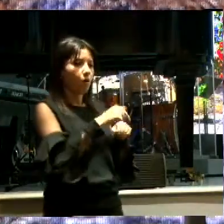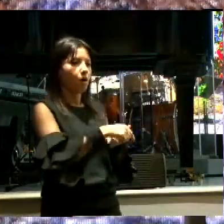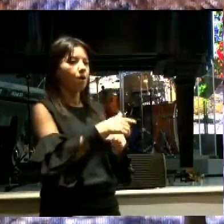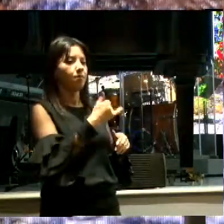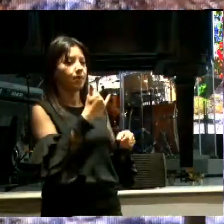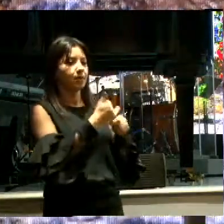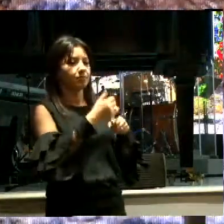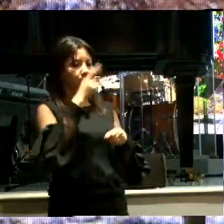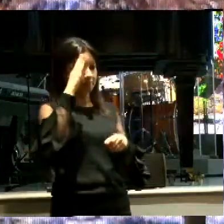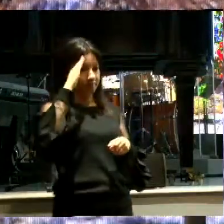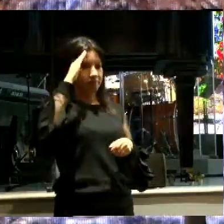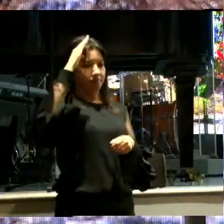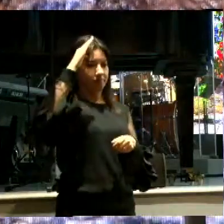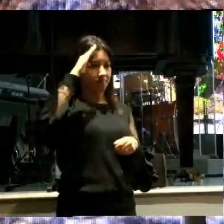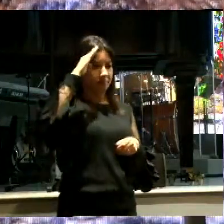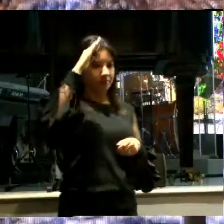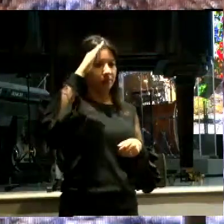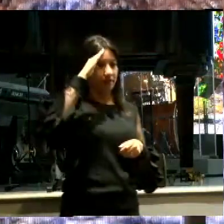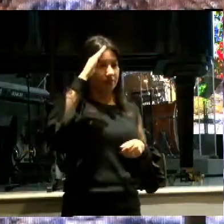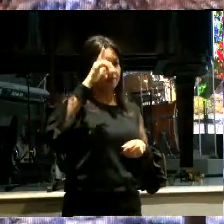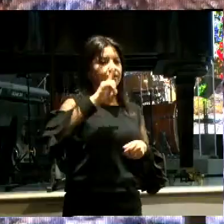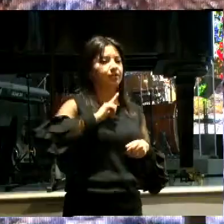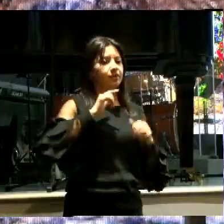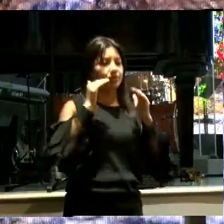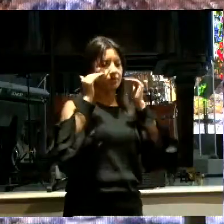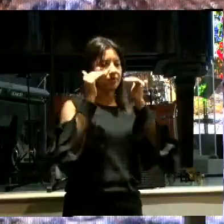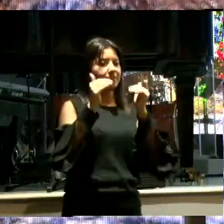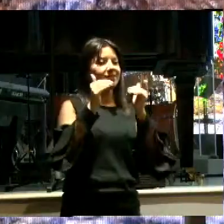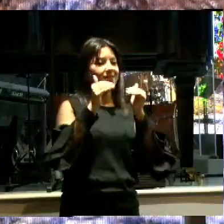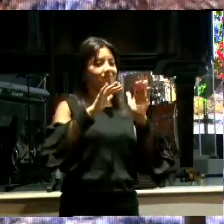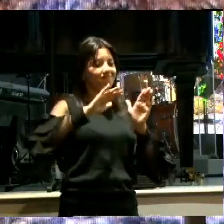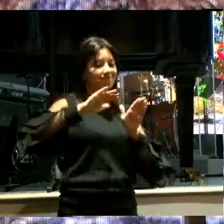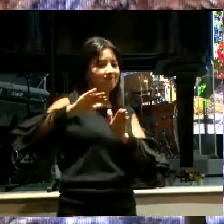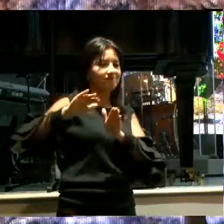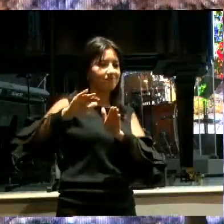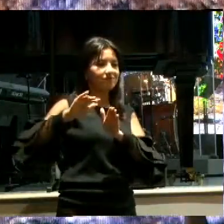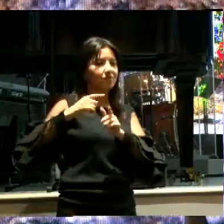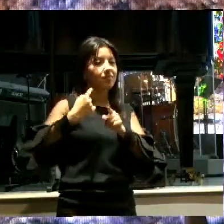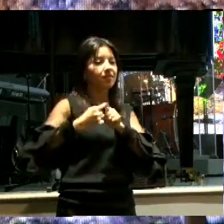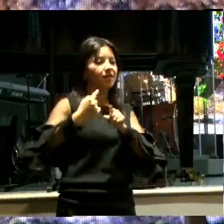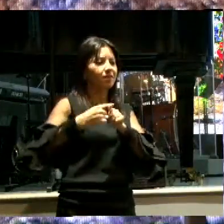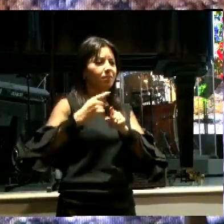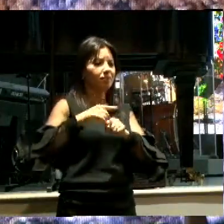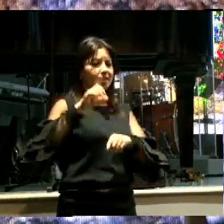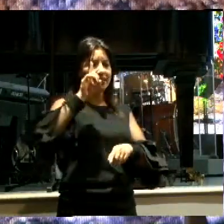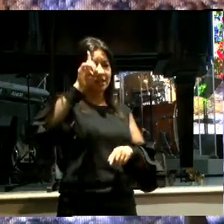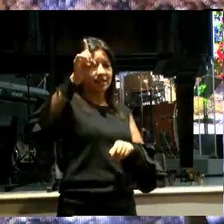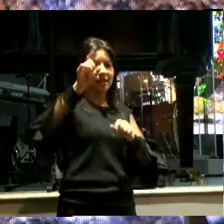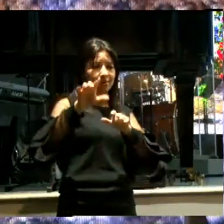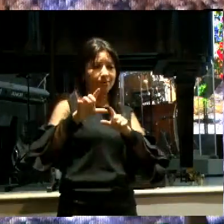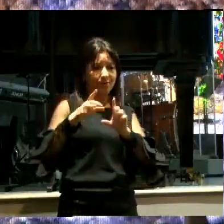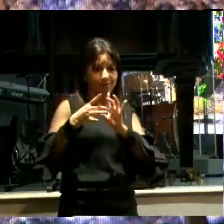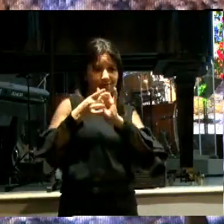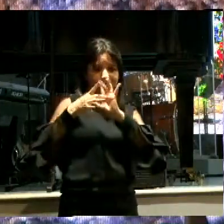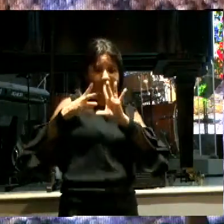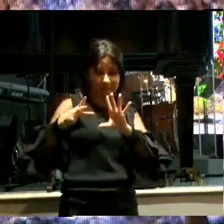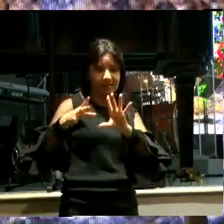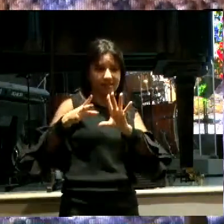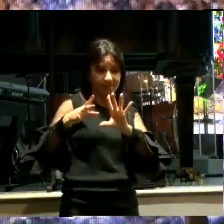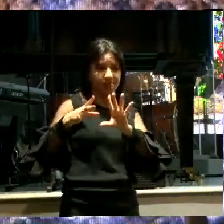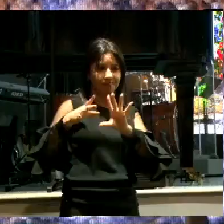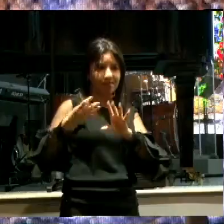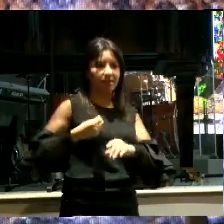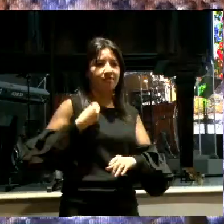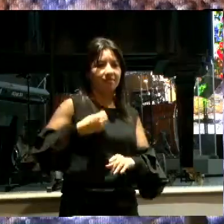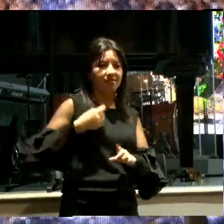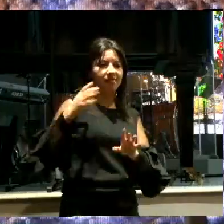senhor e de muito respeito, porque por ele o Senhor dera livramento ao sírio. E